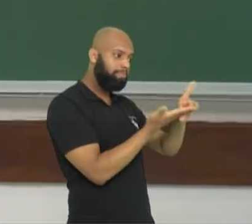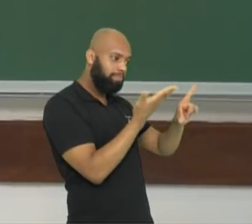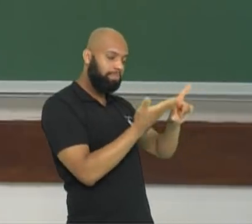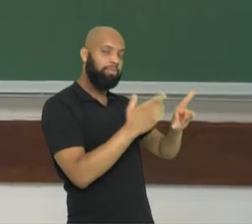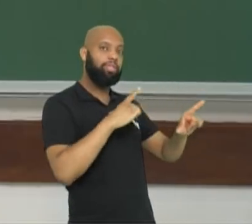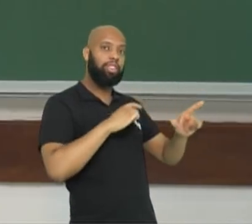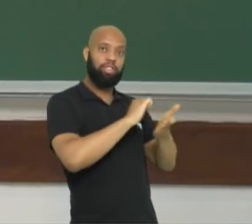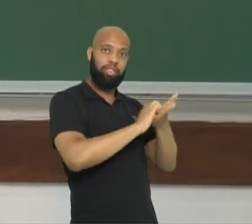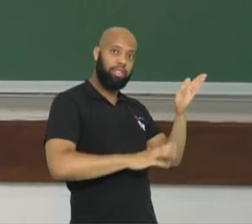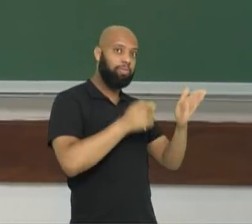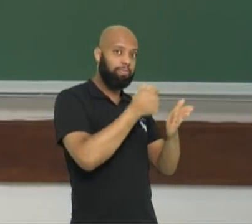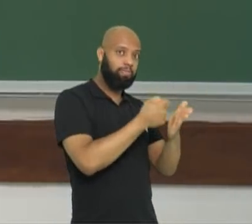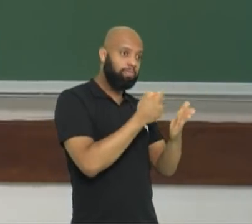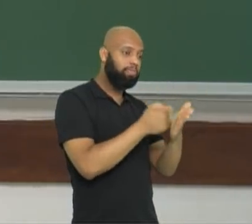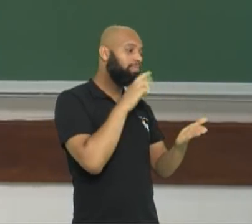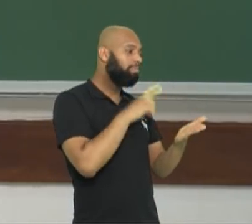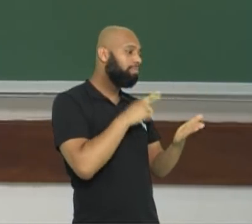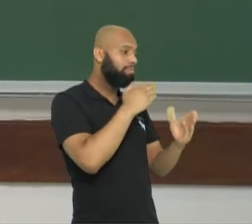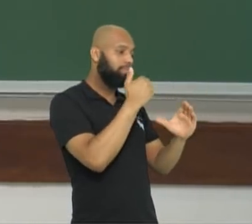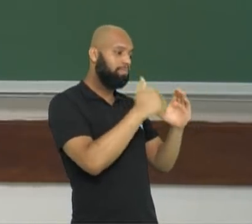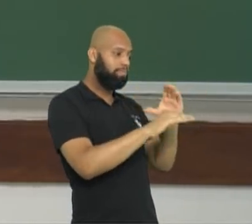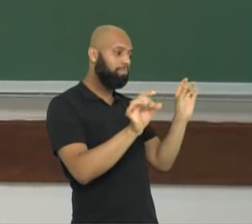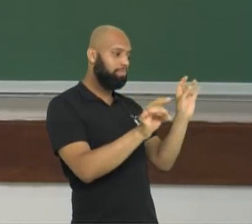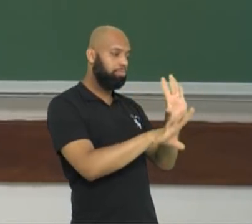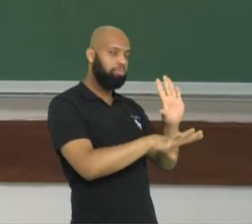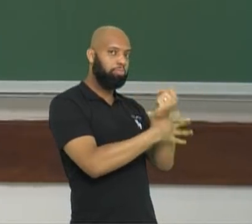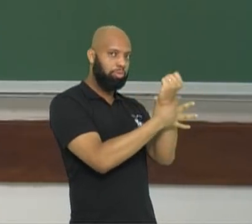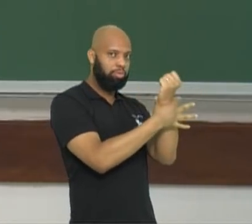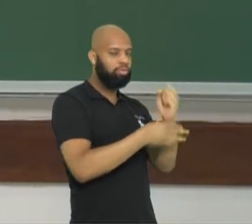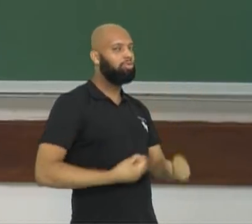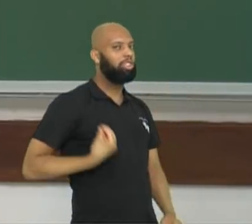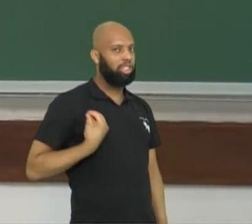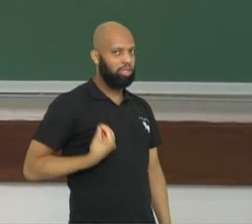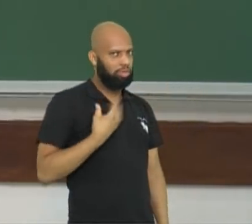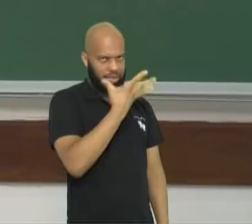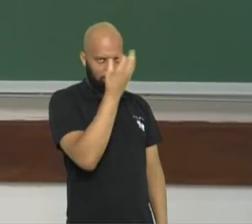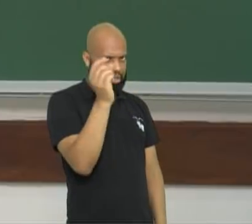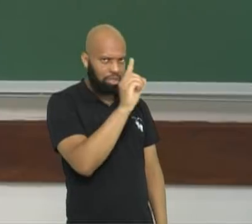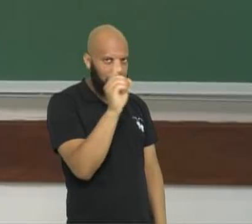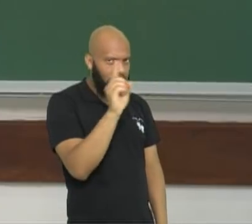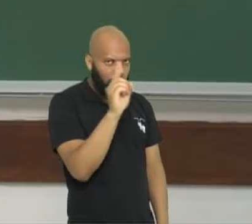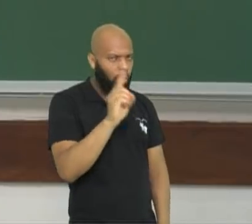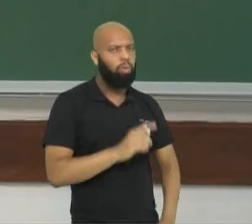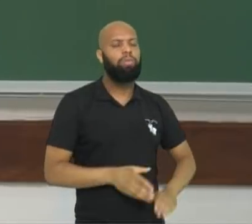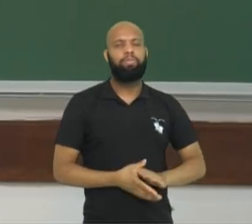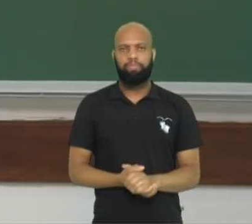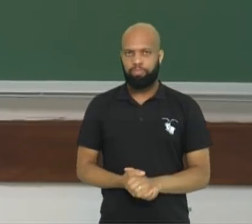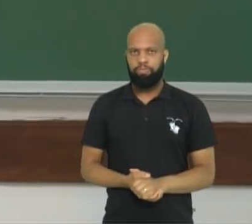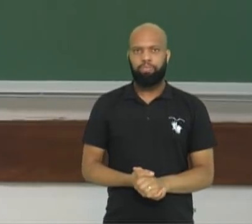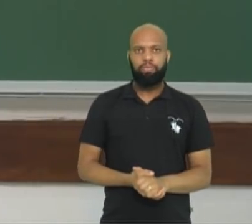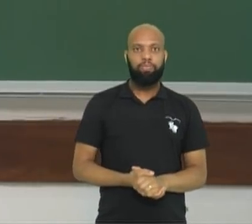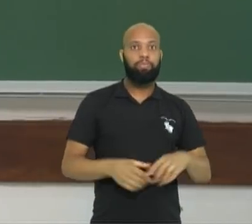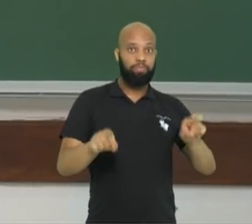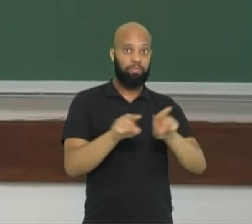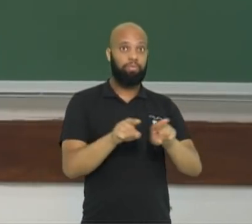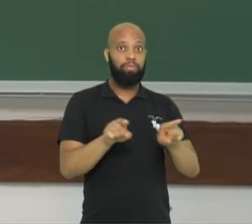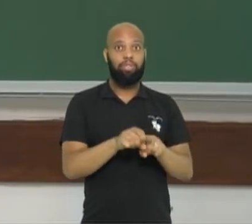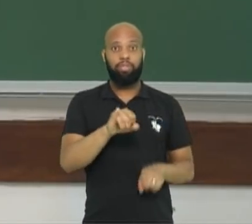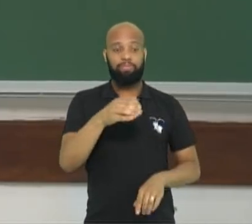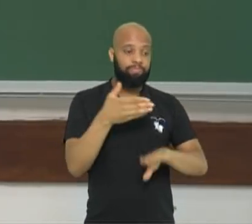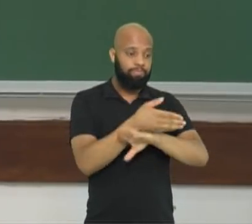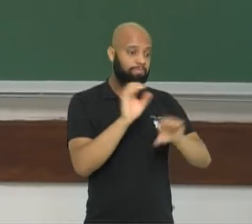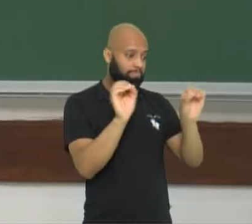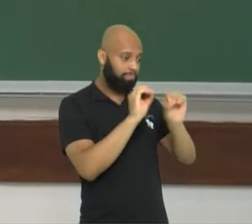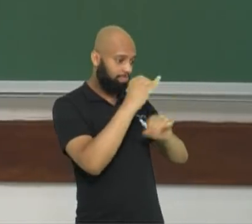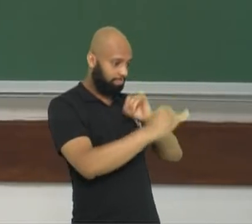Classroom, realizar as atividades, né? Lembre-se sempre, não esqueça, né? Porque isso conta a sua presença nas suas aulas e